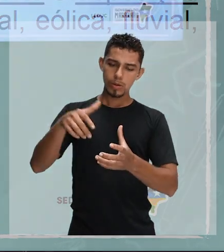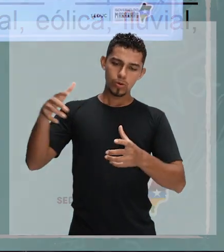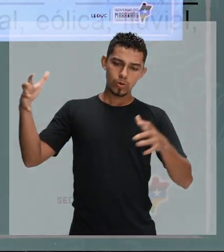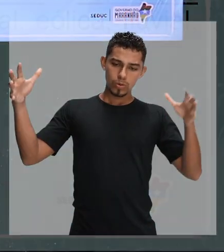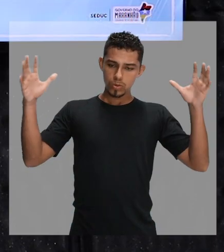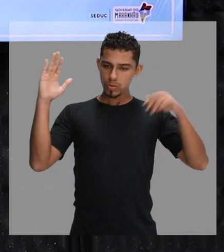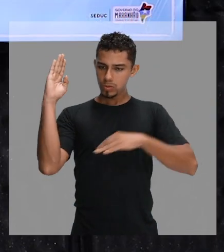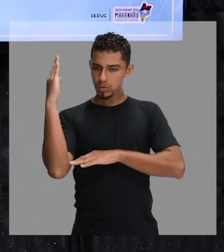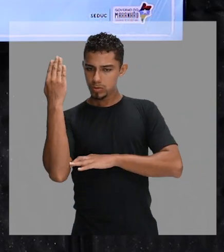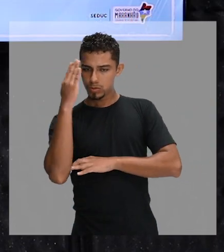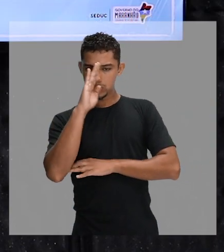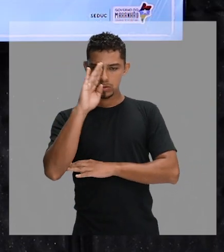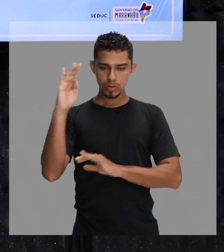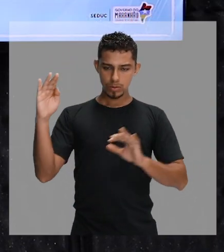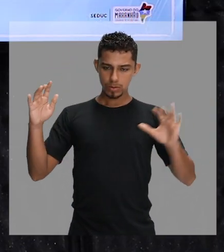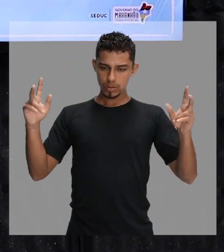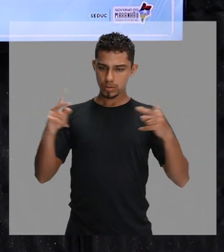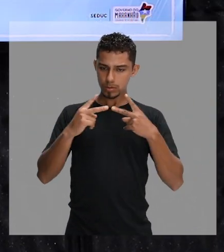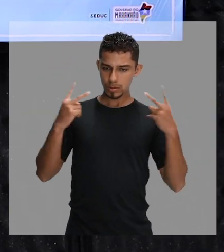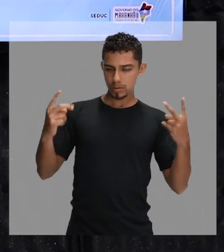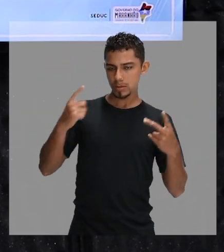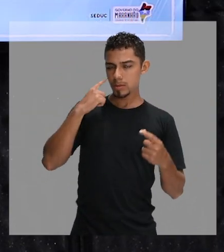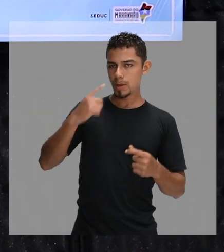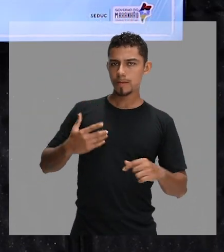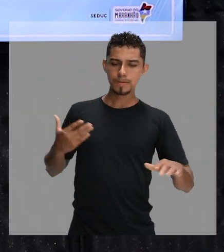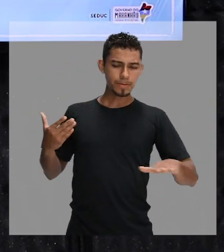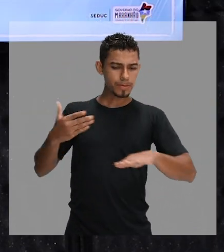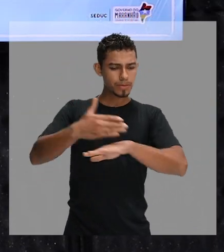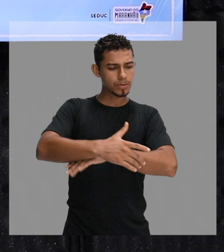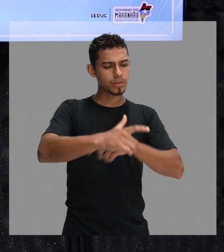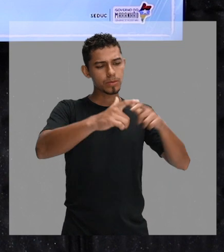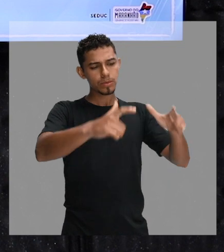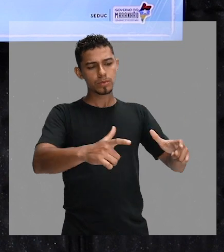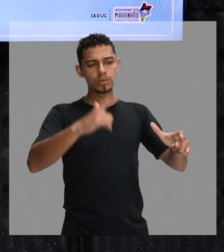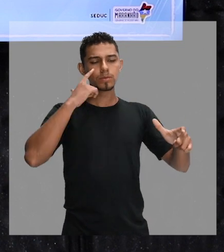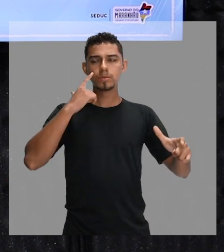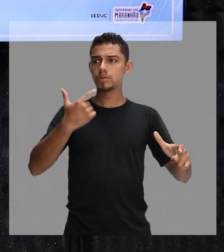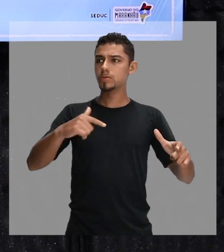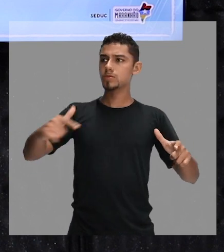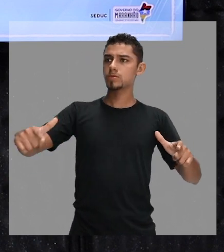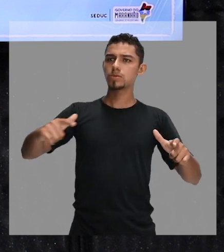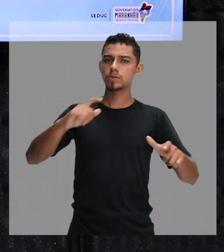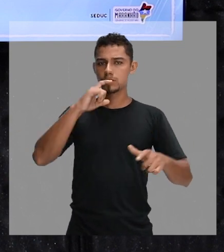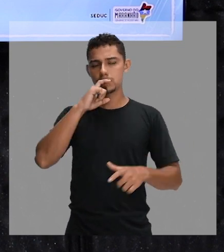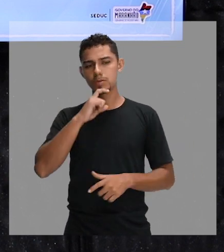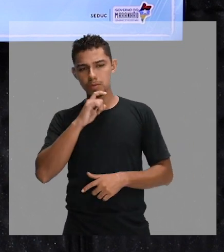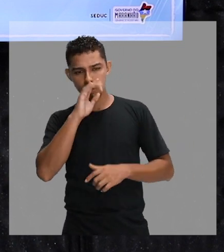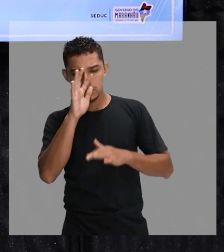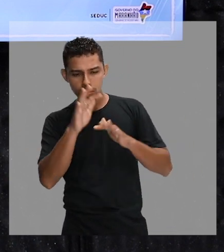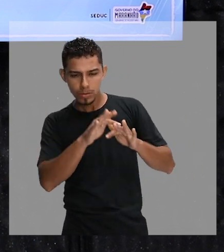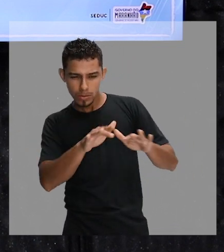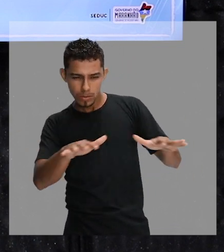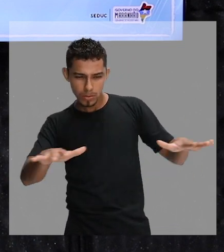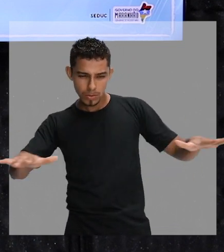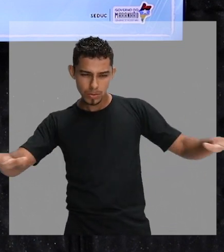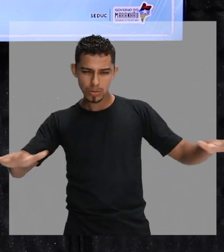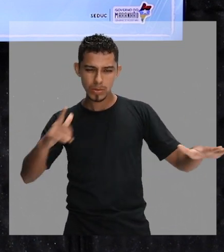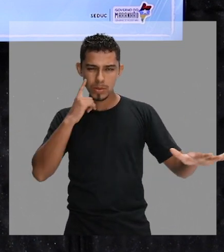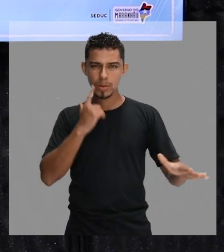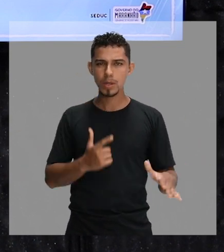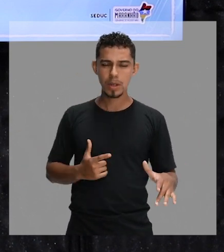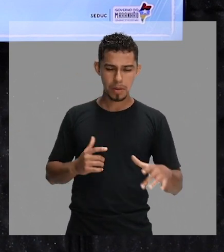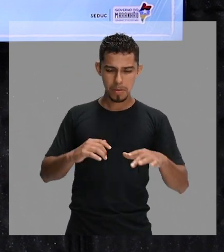rochas. Então, quando você vai em um determinado lugar que está sem cobertura vegetal e você vê aquele solo